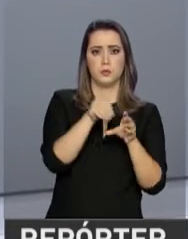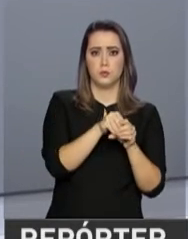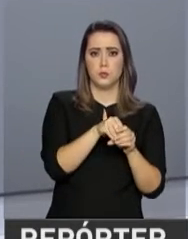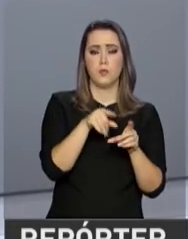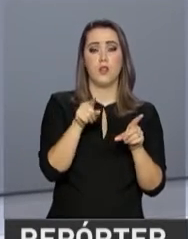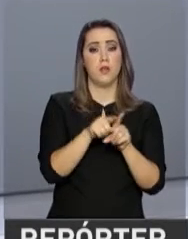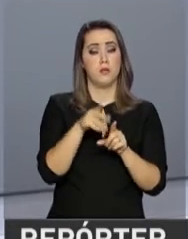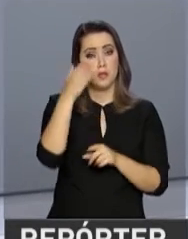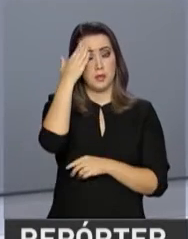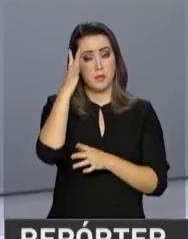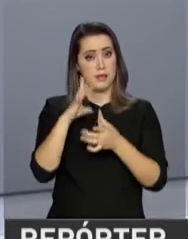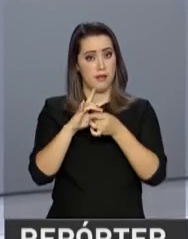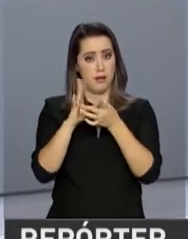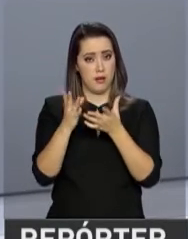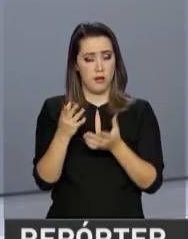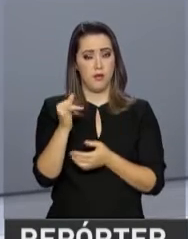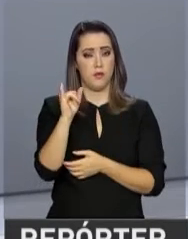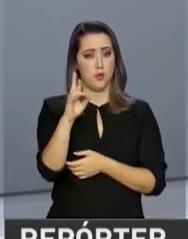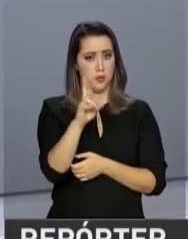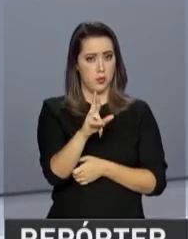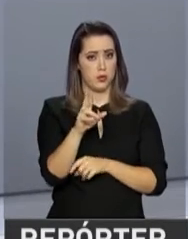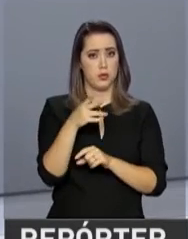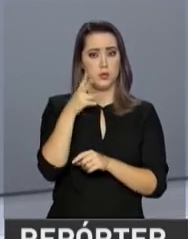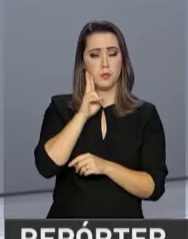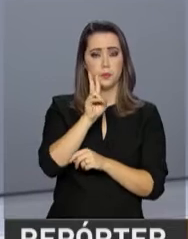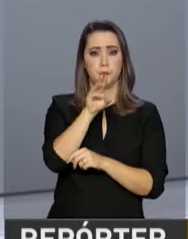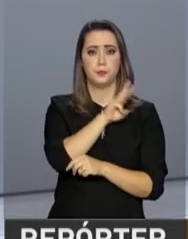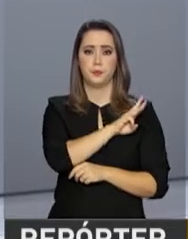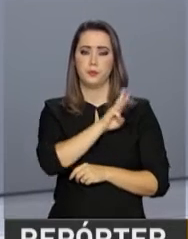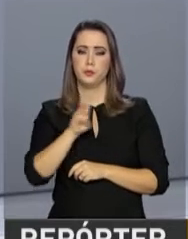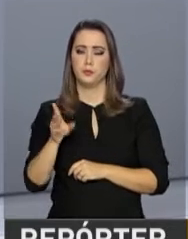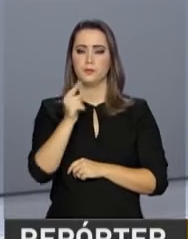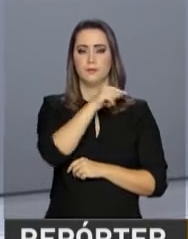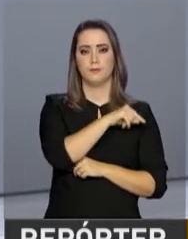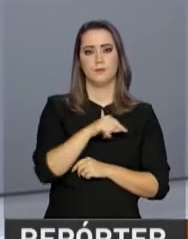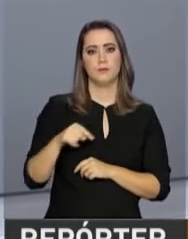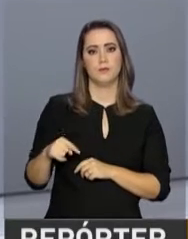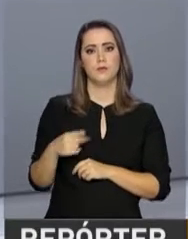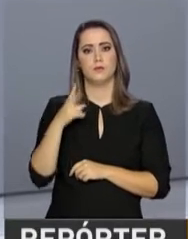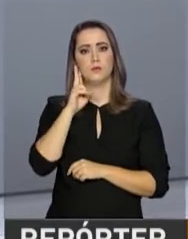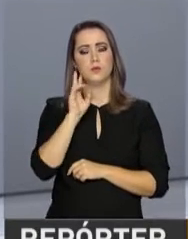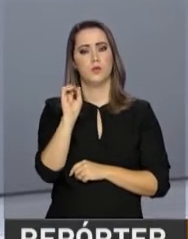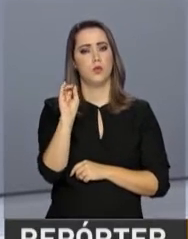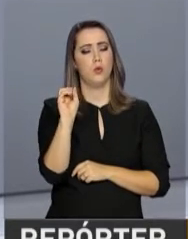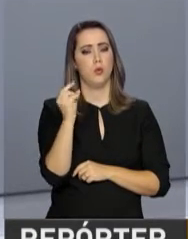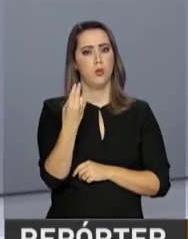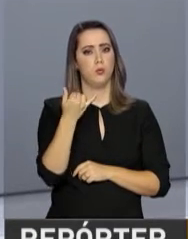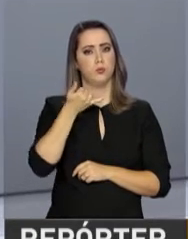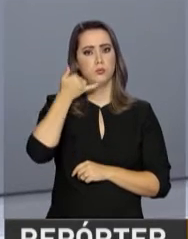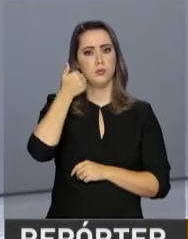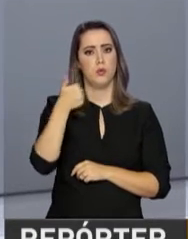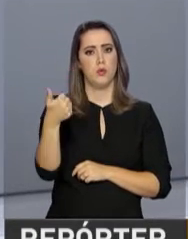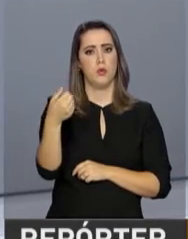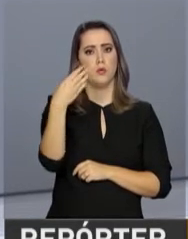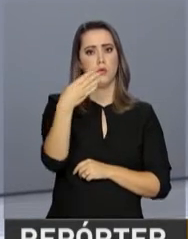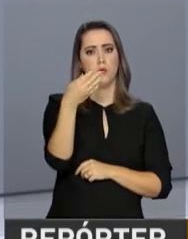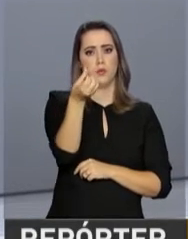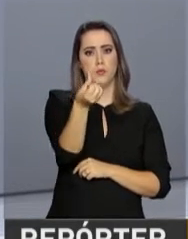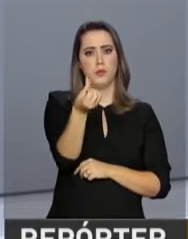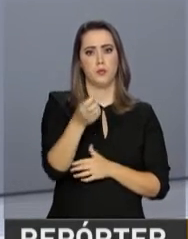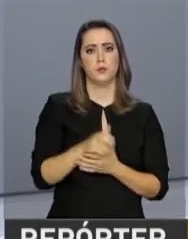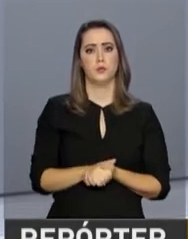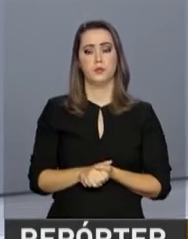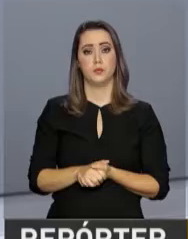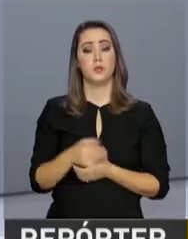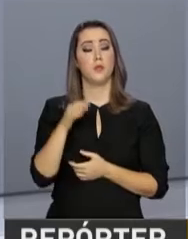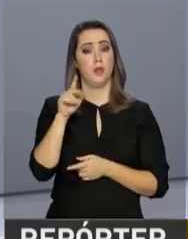teve a declaração liberada, o contribuinte deve acessar a página da Receita na internet ou ligar para o Receita Fone no número